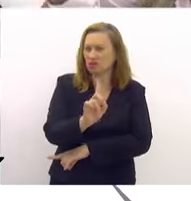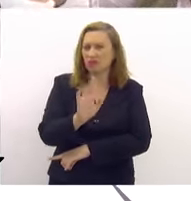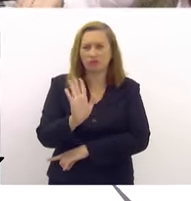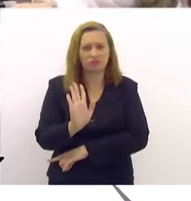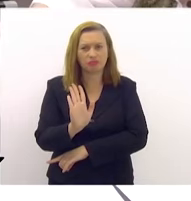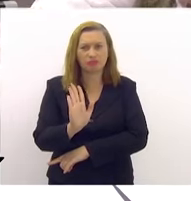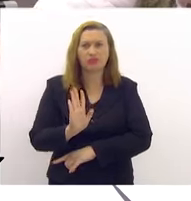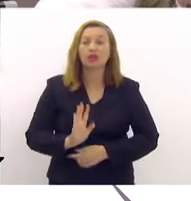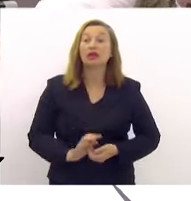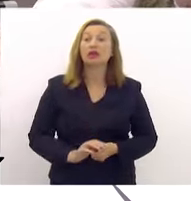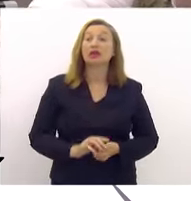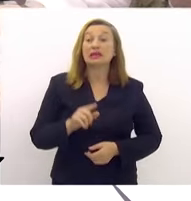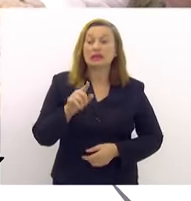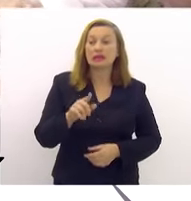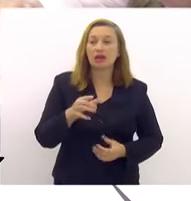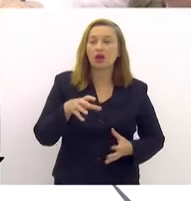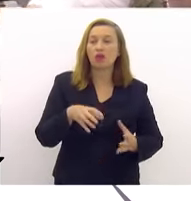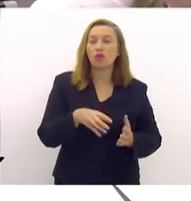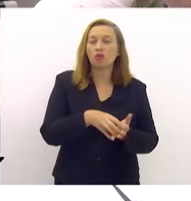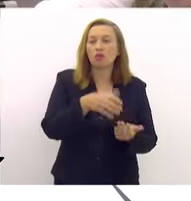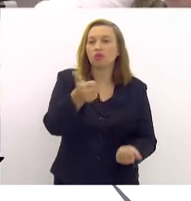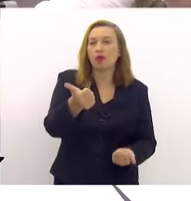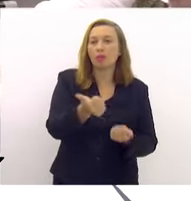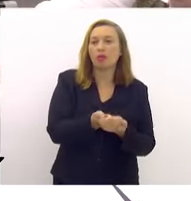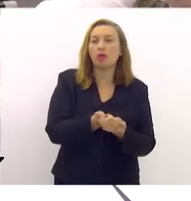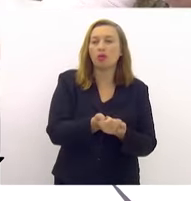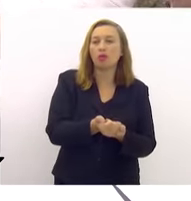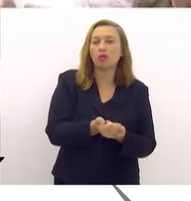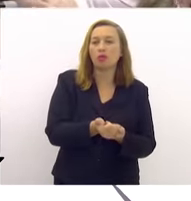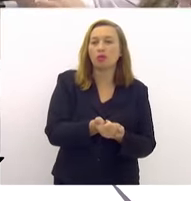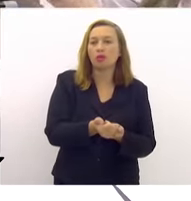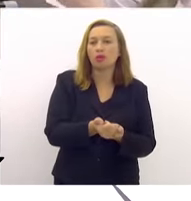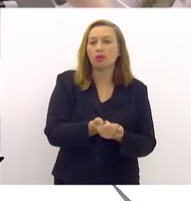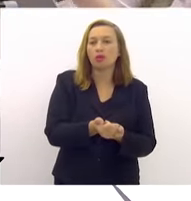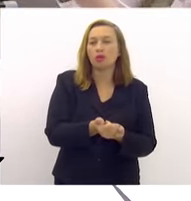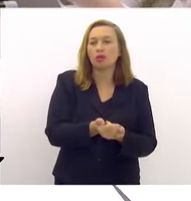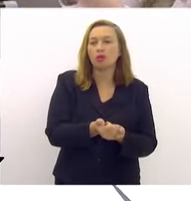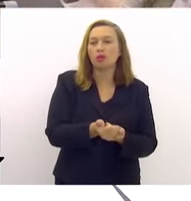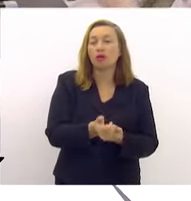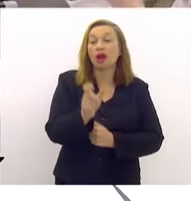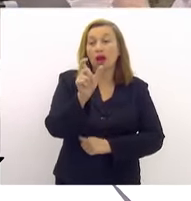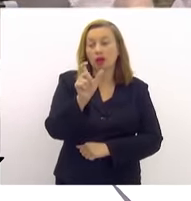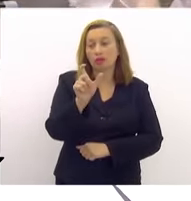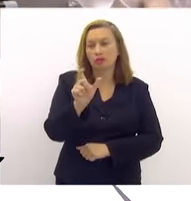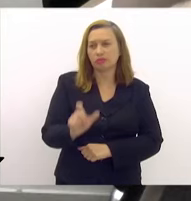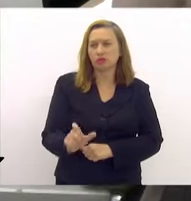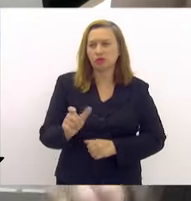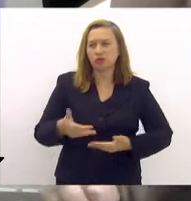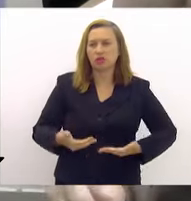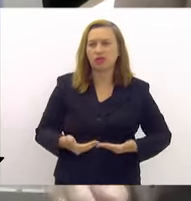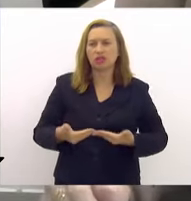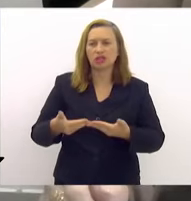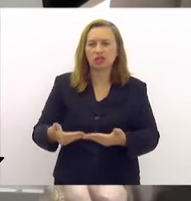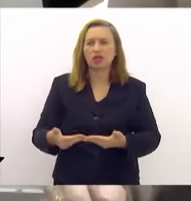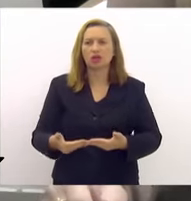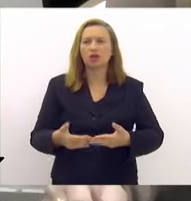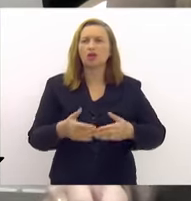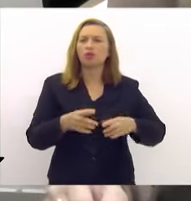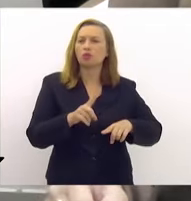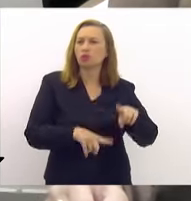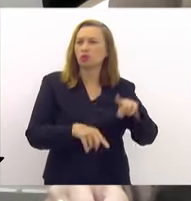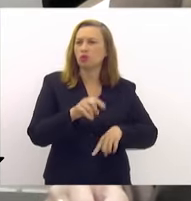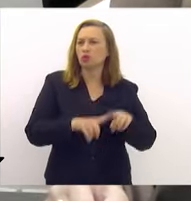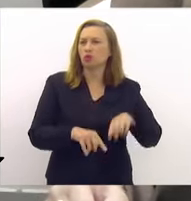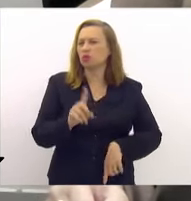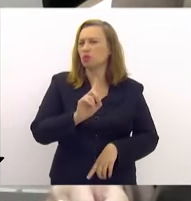Eu estou lendo o seu projeto, deputado. Isso aí é um ponto de apoio para o entregador. Sim, para o entregador. Para ele, não é material, não é